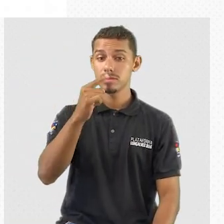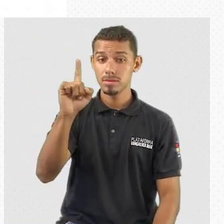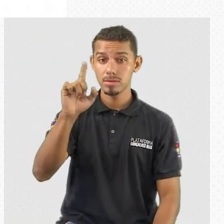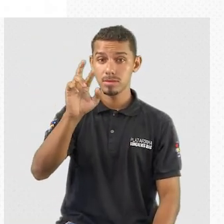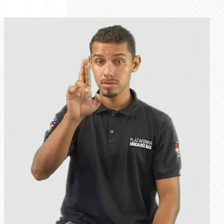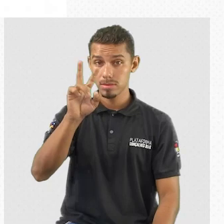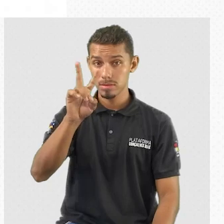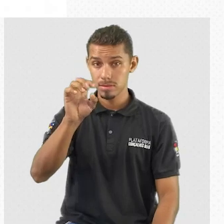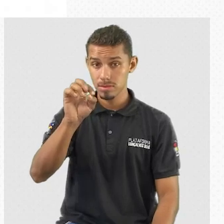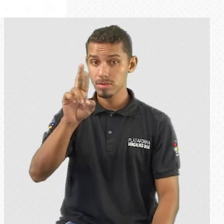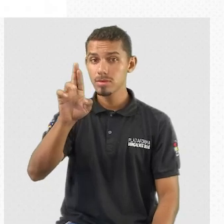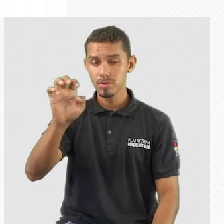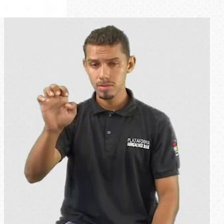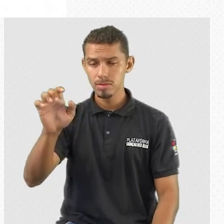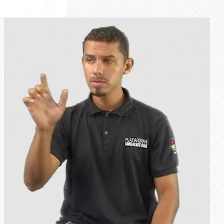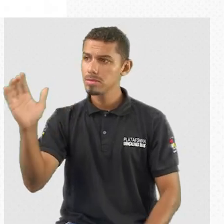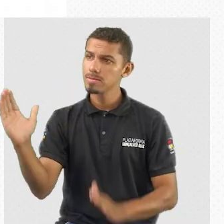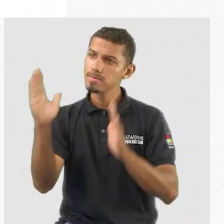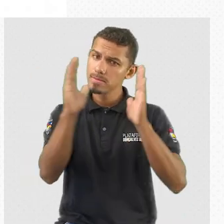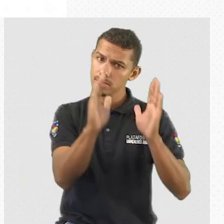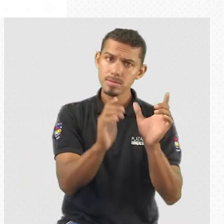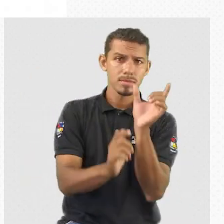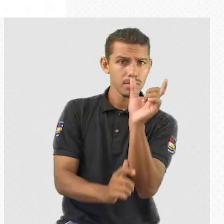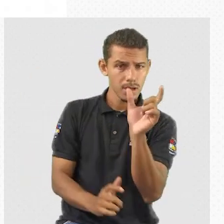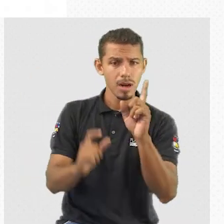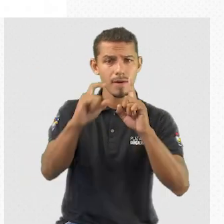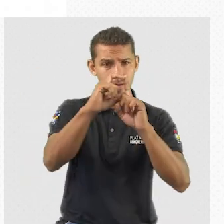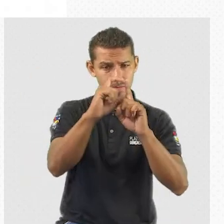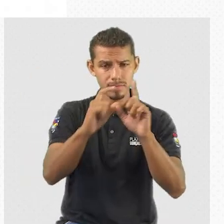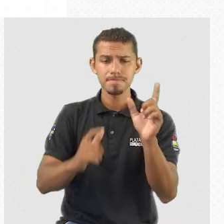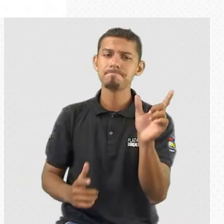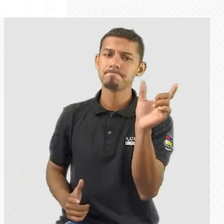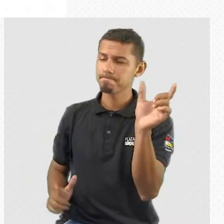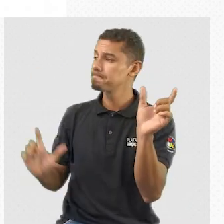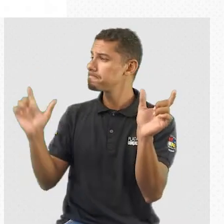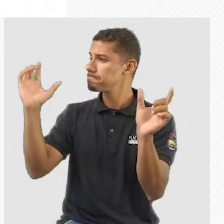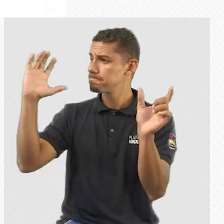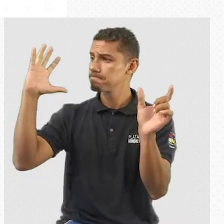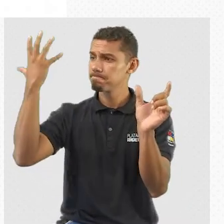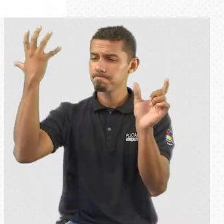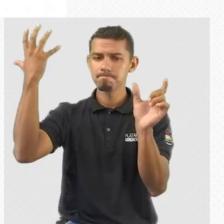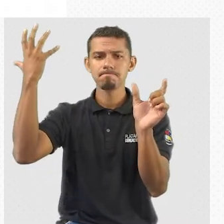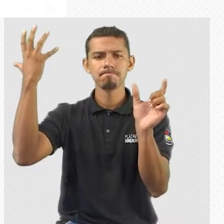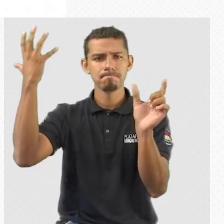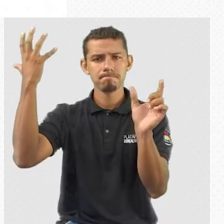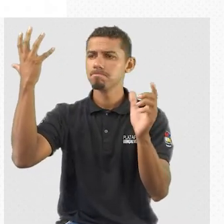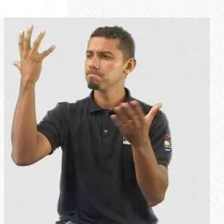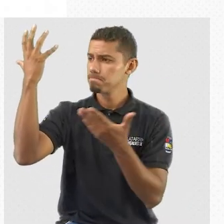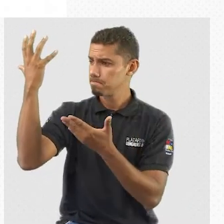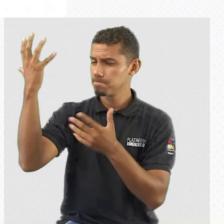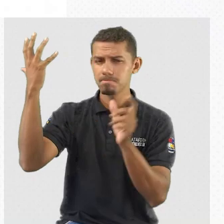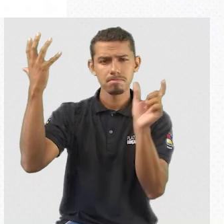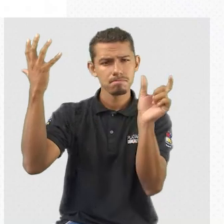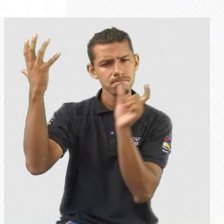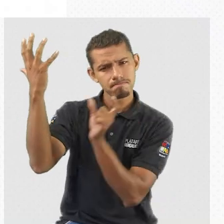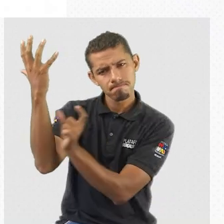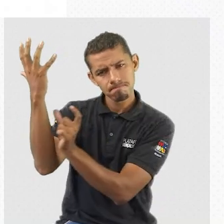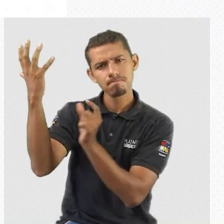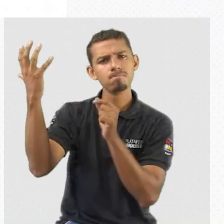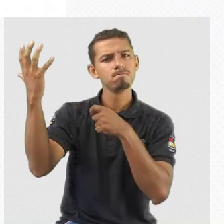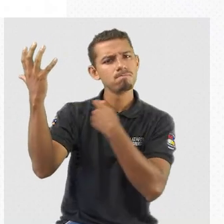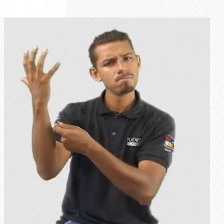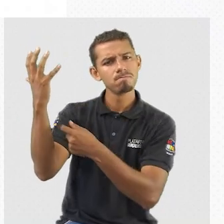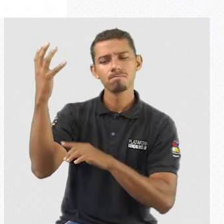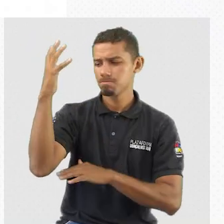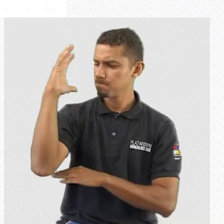lado eu tenho a palavra árvore, né? A palavra árvore. E aí, aqui embaixo, algumas